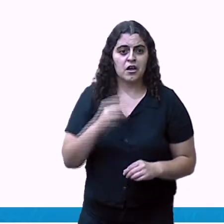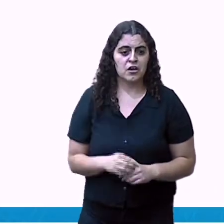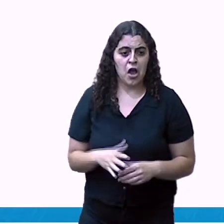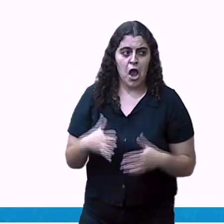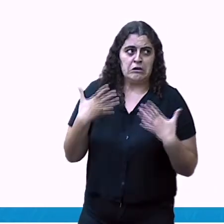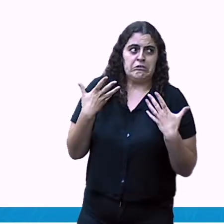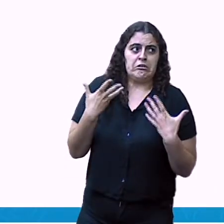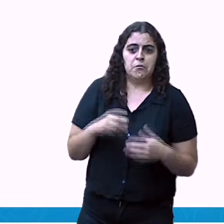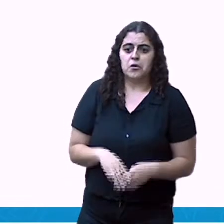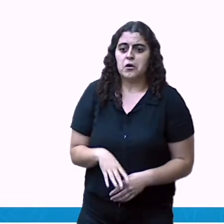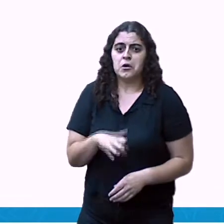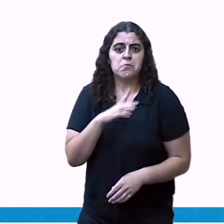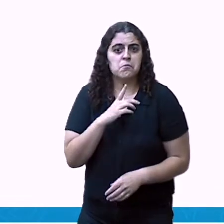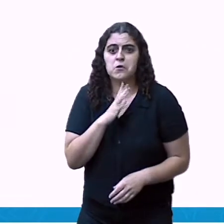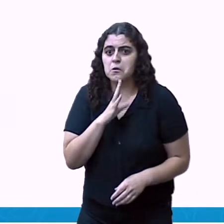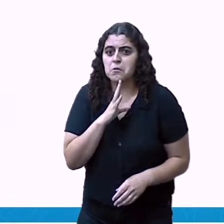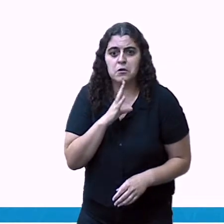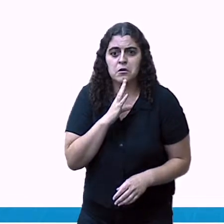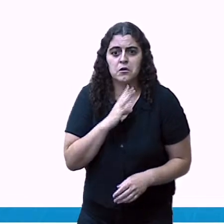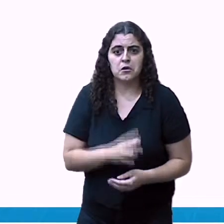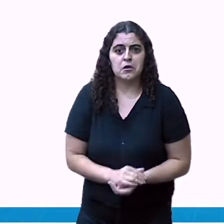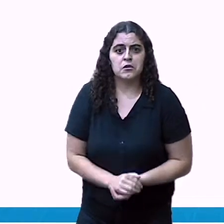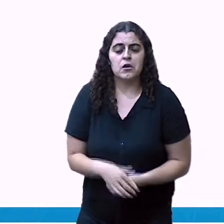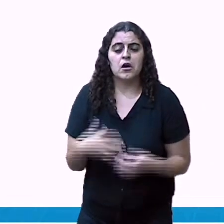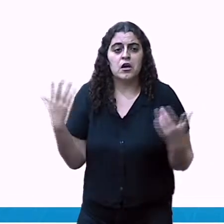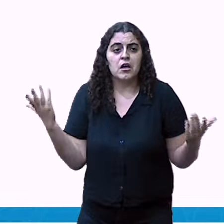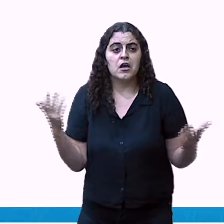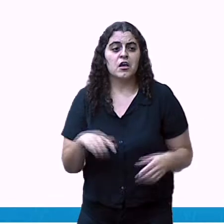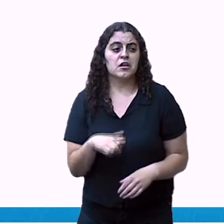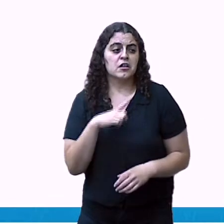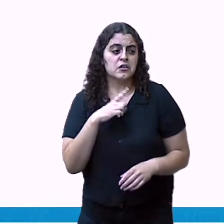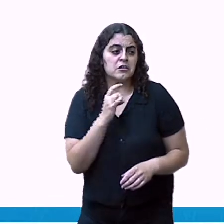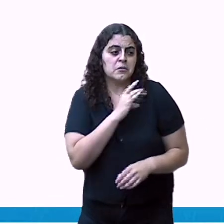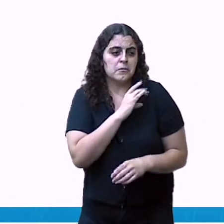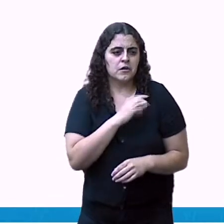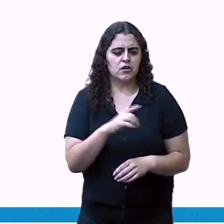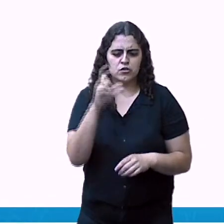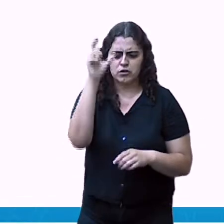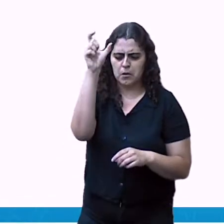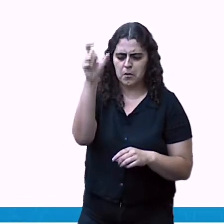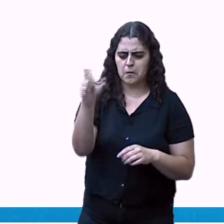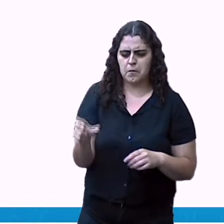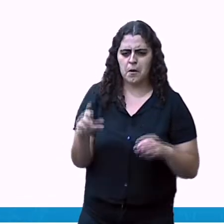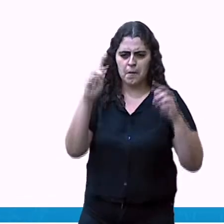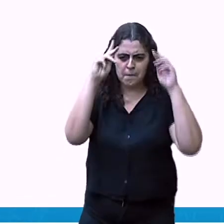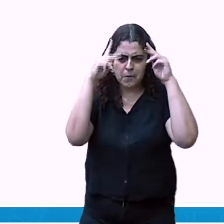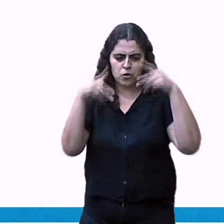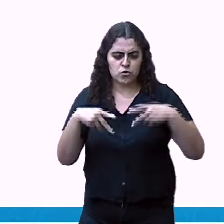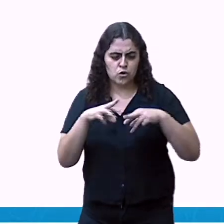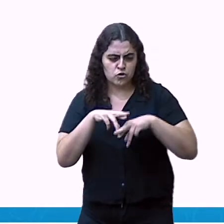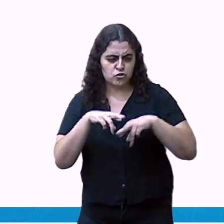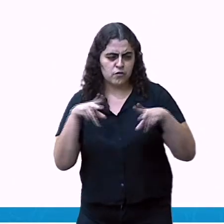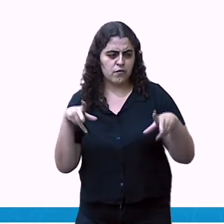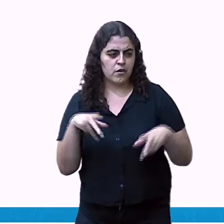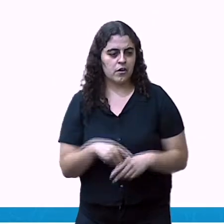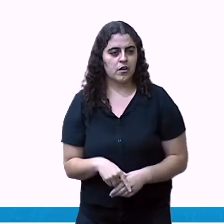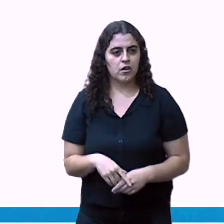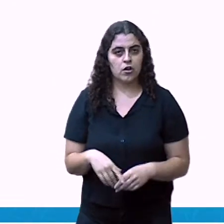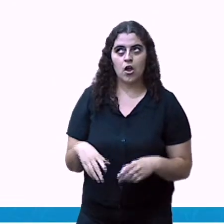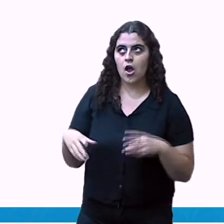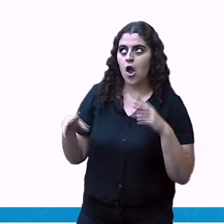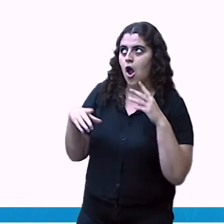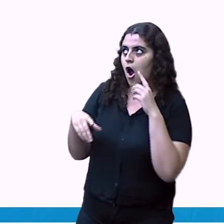conhece. Quem é que tem medo de ser diferente? Chamar a atenção de quase